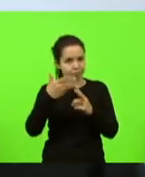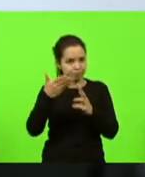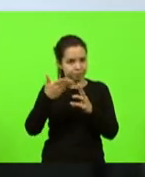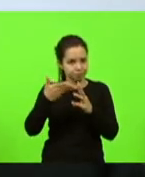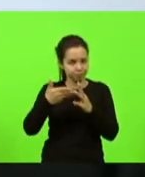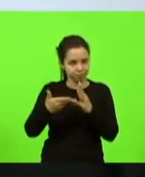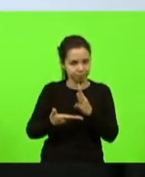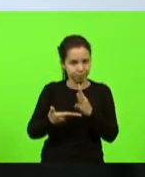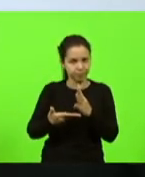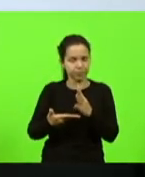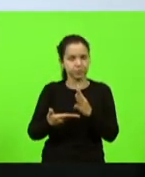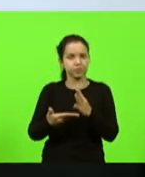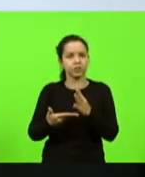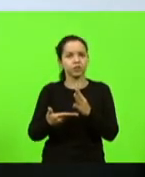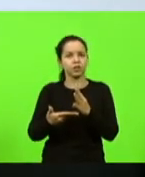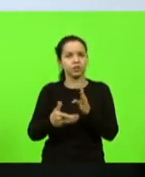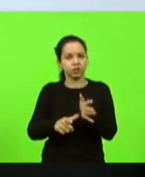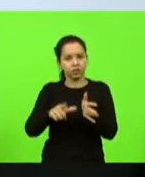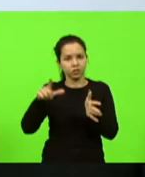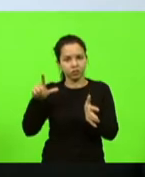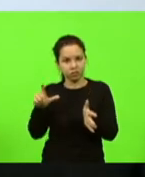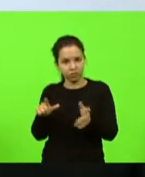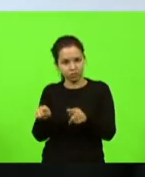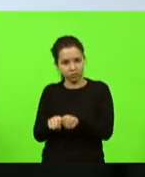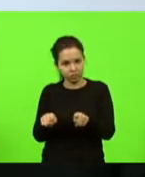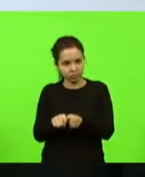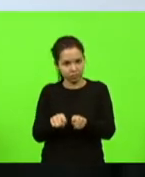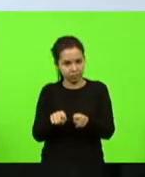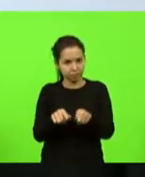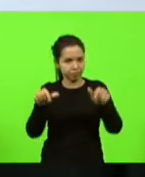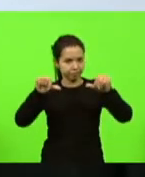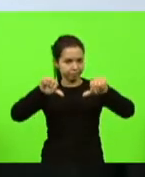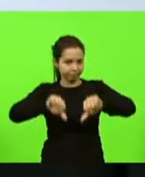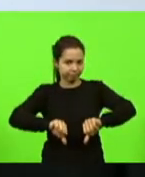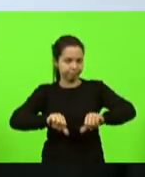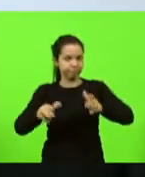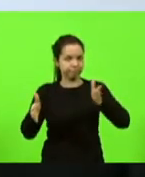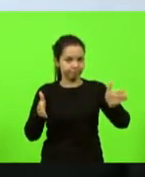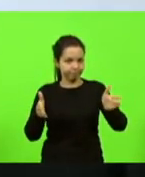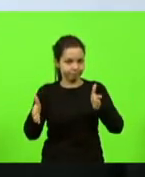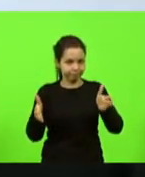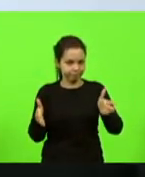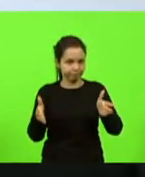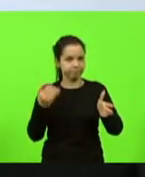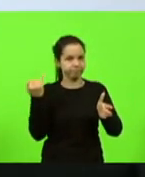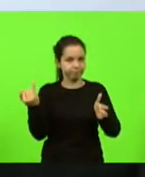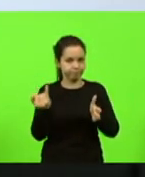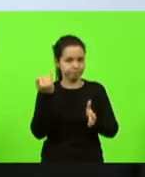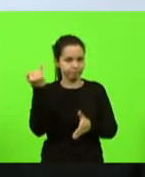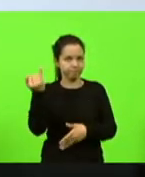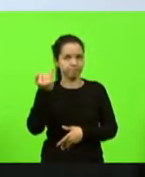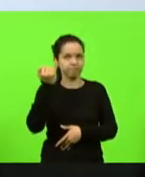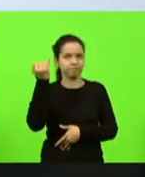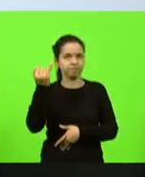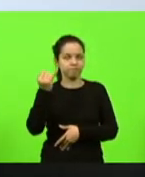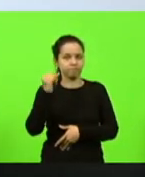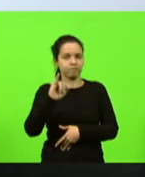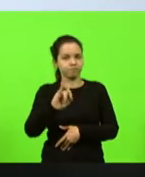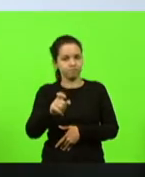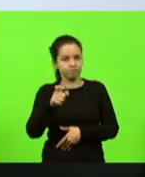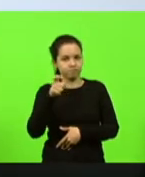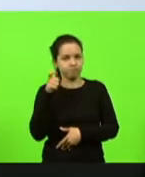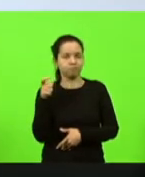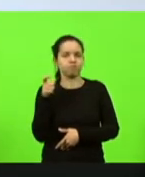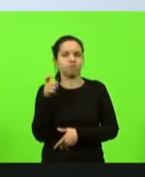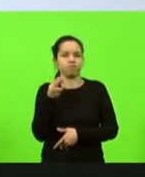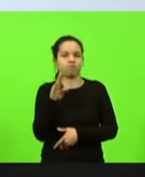débitos anterior também à crise. Isso é muito importante. É muito importante. O efeito chamado ex-tunc,